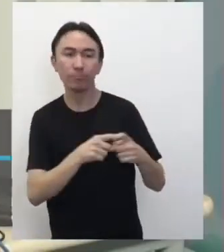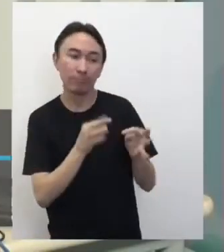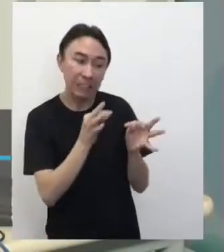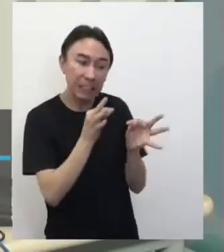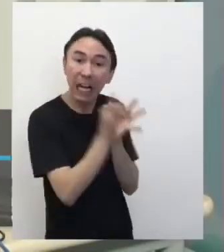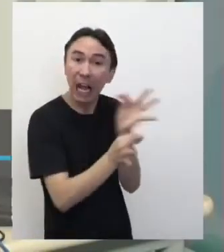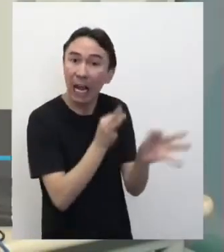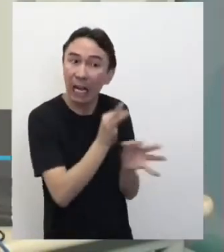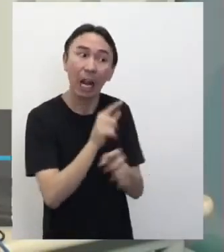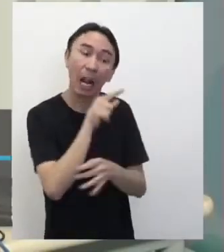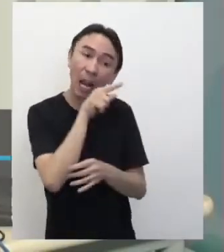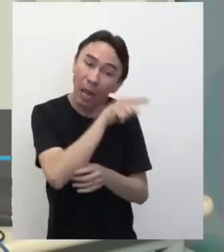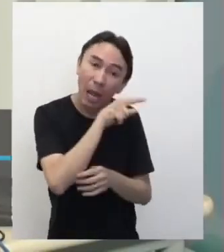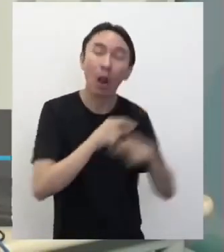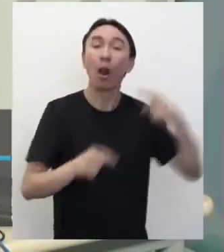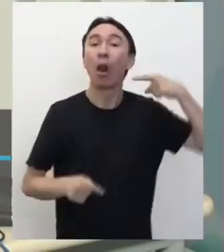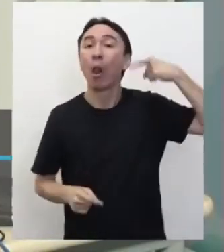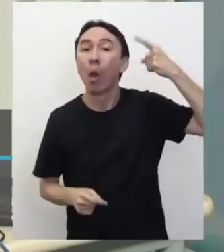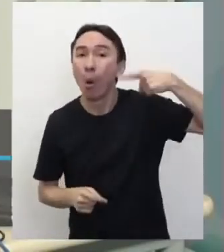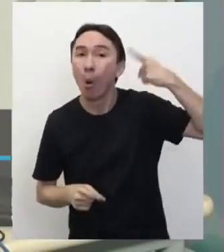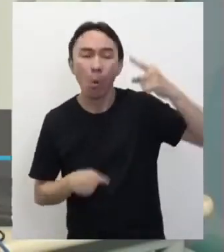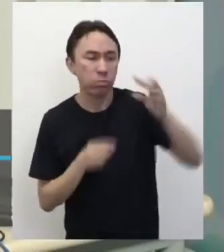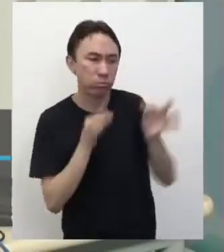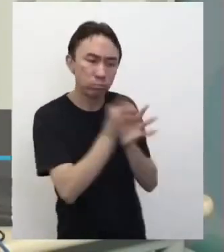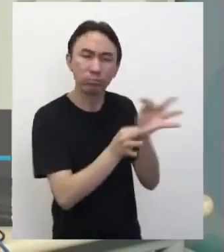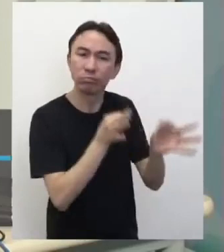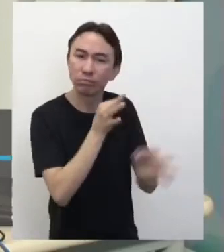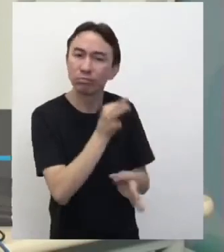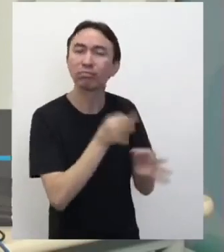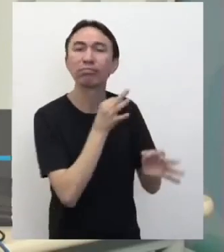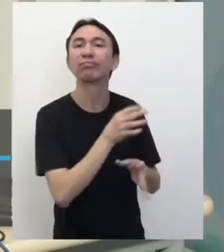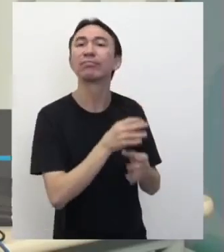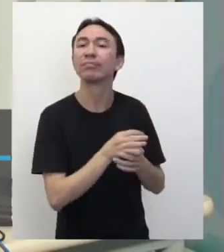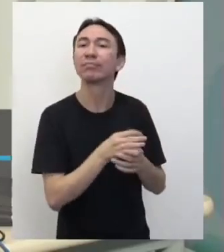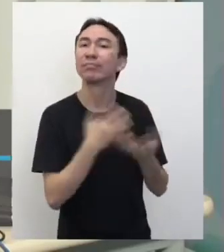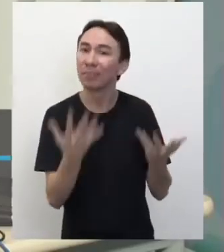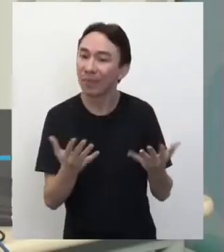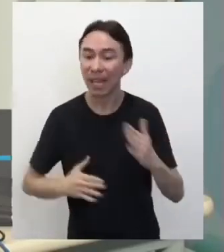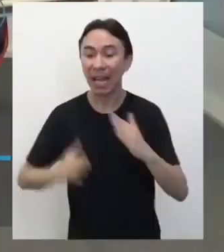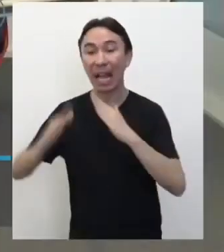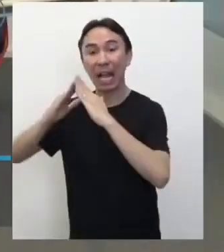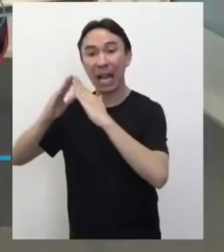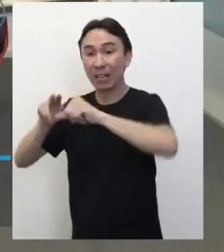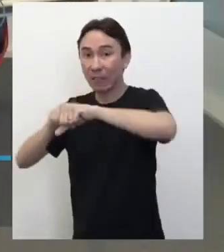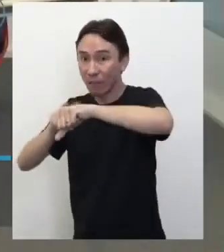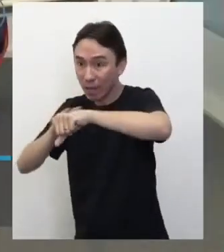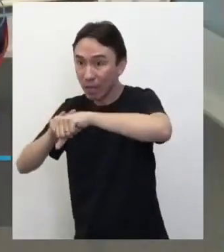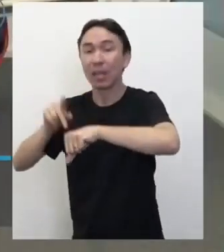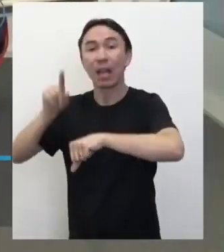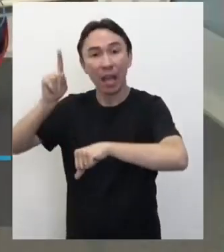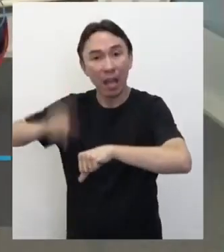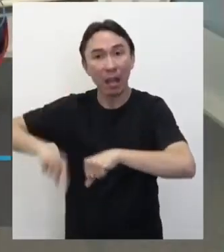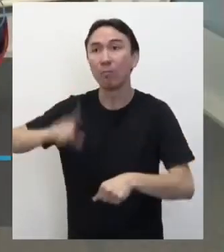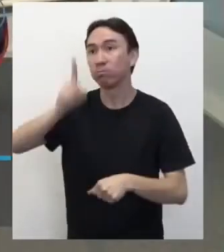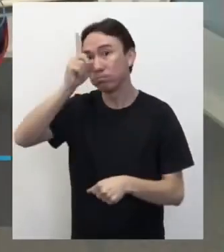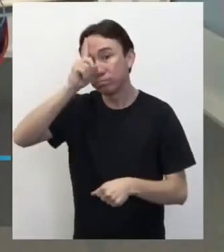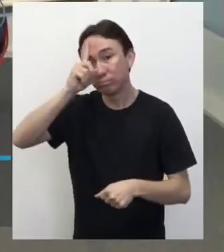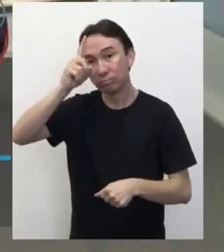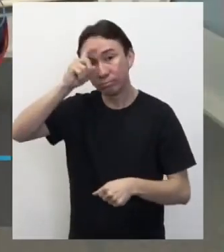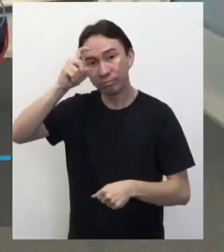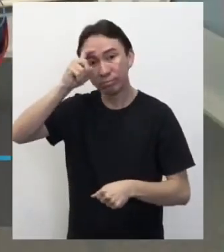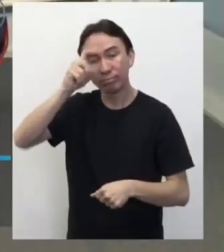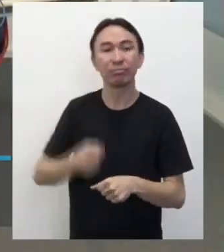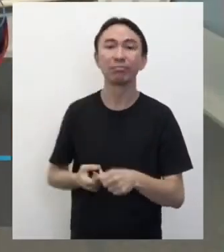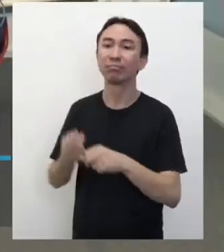Casa Verde era a casa que ele deu o nome à casa de um sanatório, que era a Casa de Orates. Bairro, né? Tem um bairro. Eu moro chamado perto